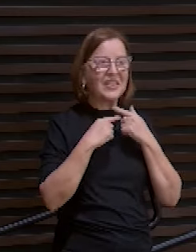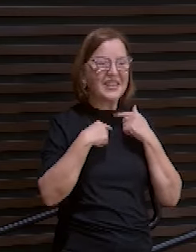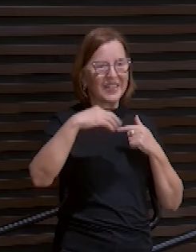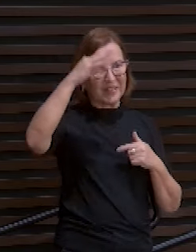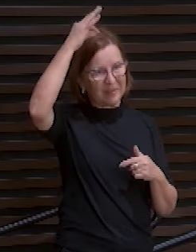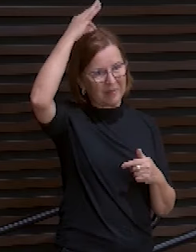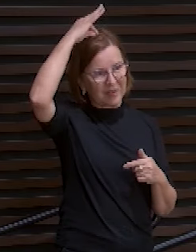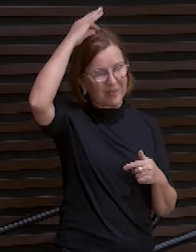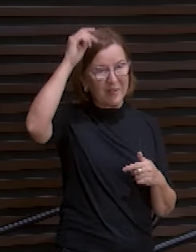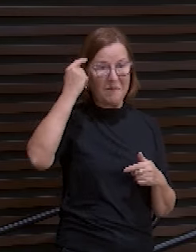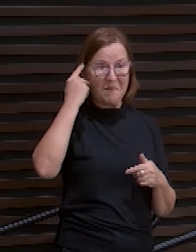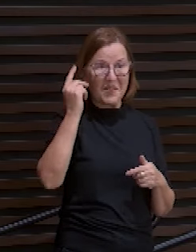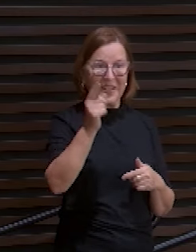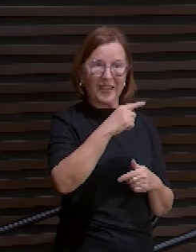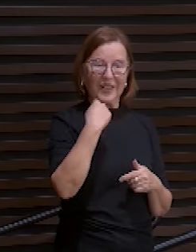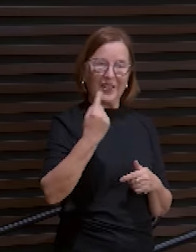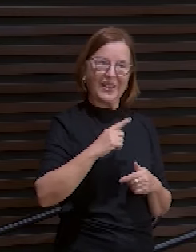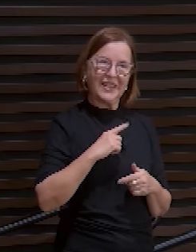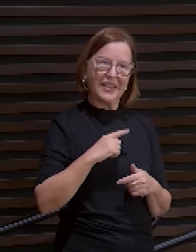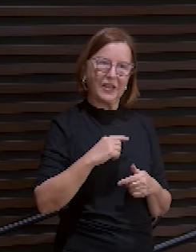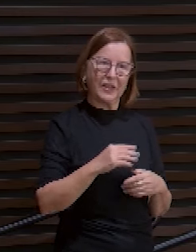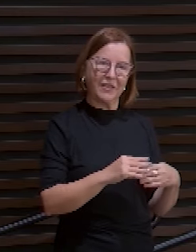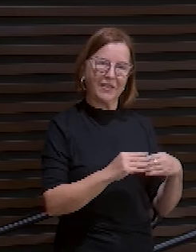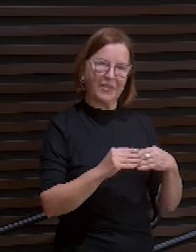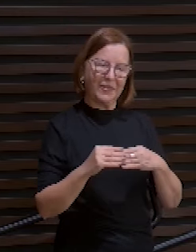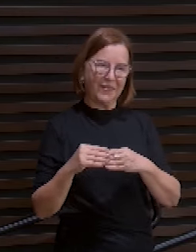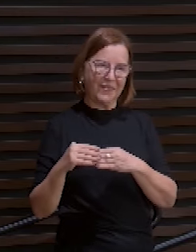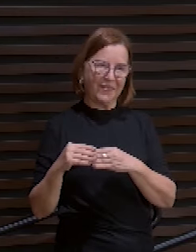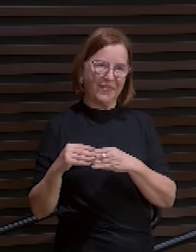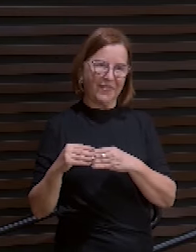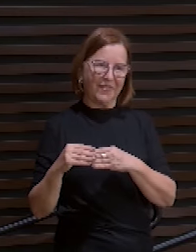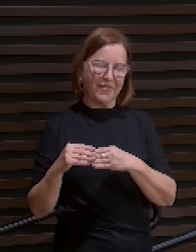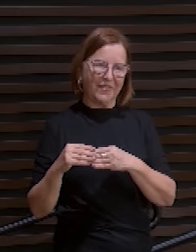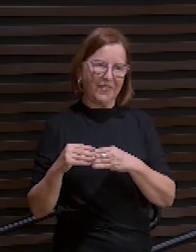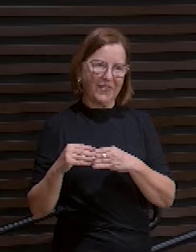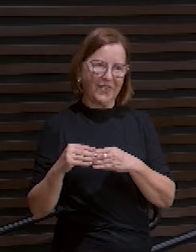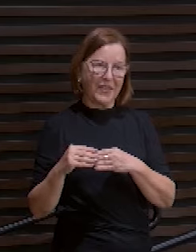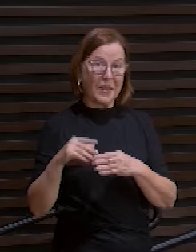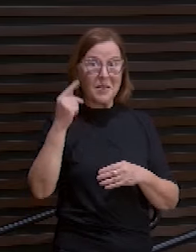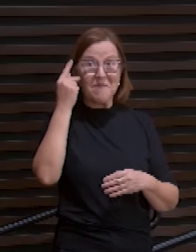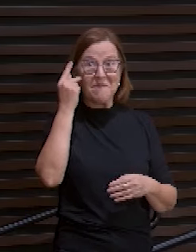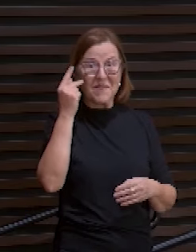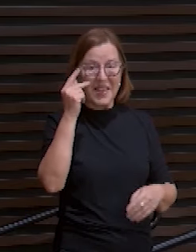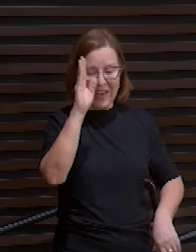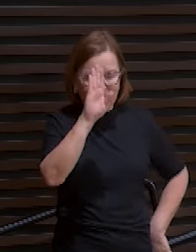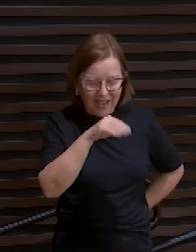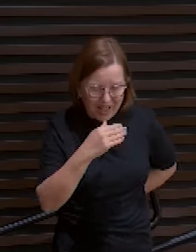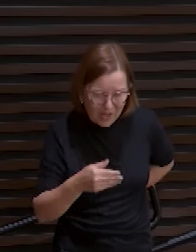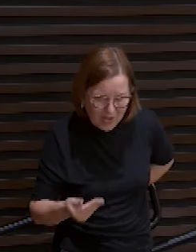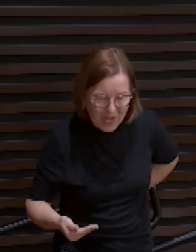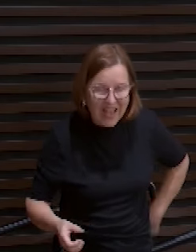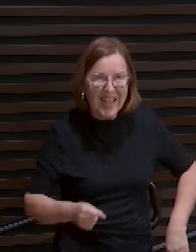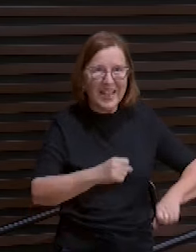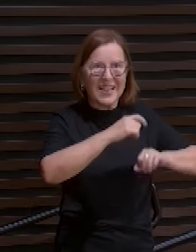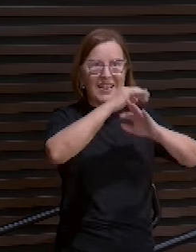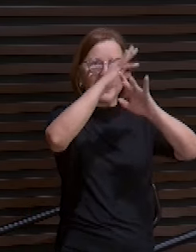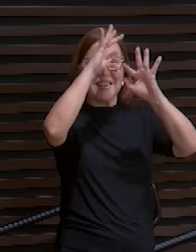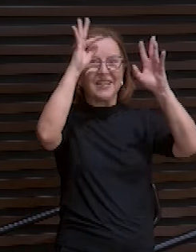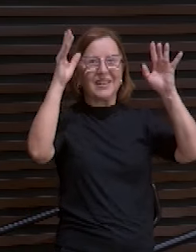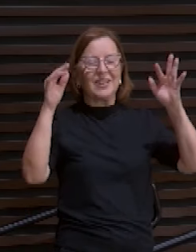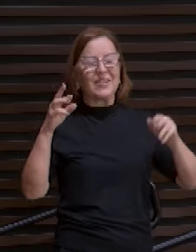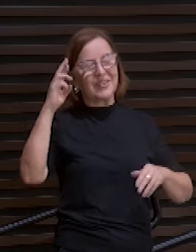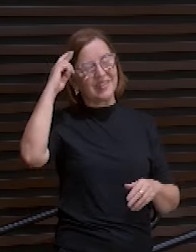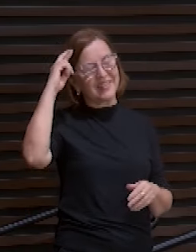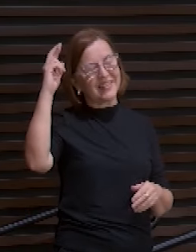que nós tenhamos um governo que seja para honra e glória do Senhor Jesus na nossa